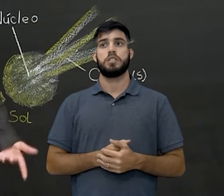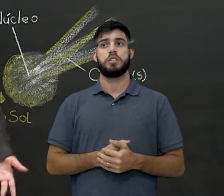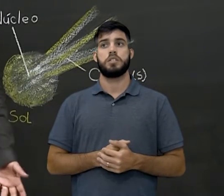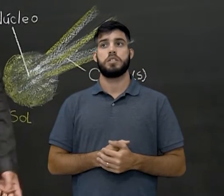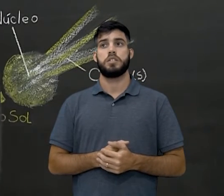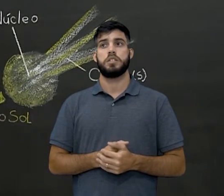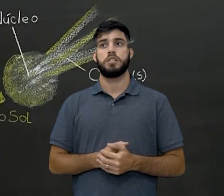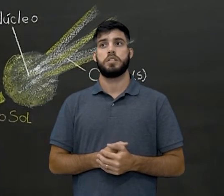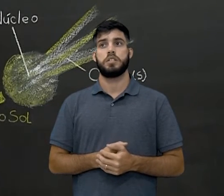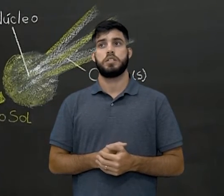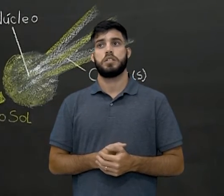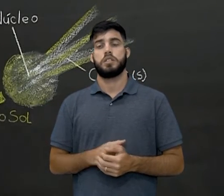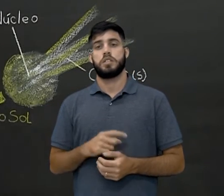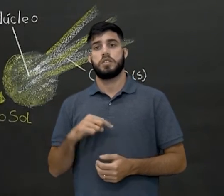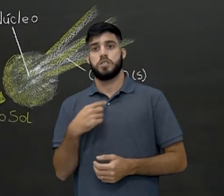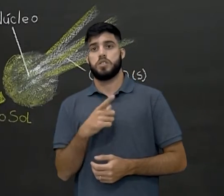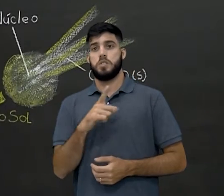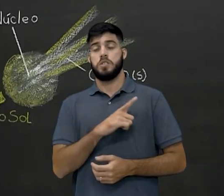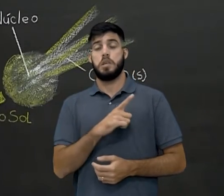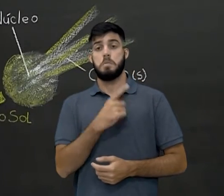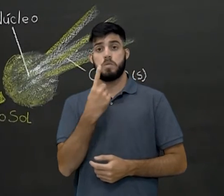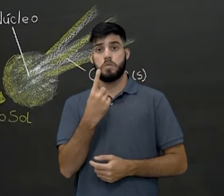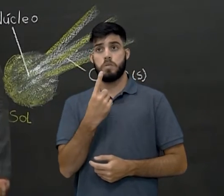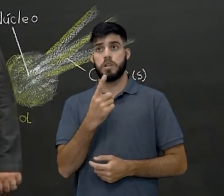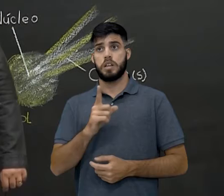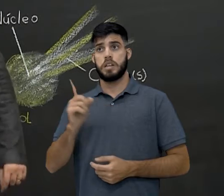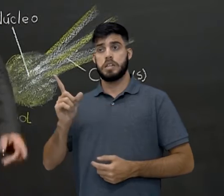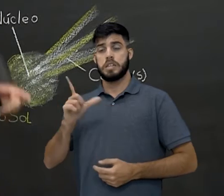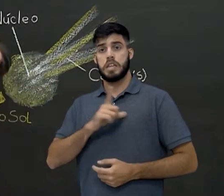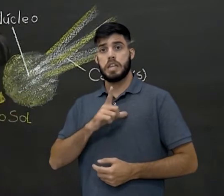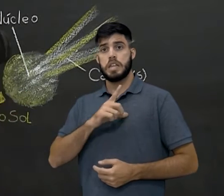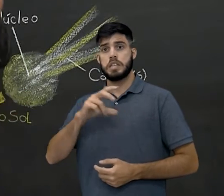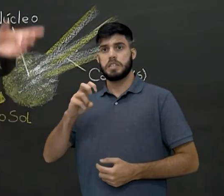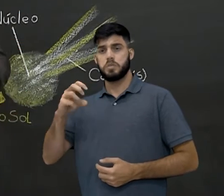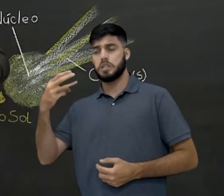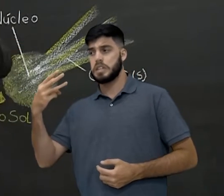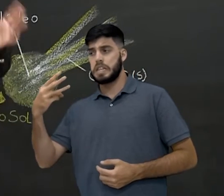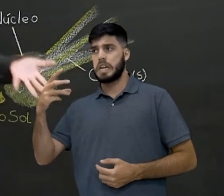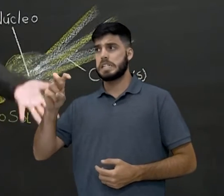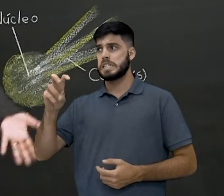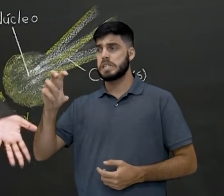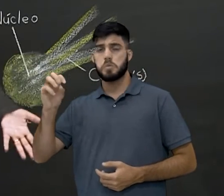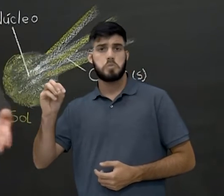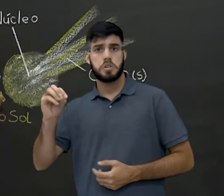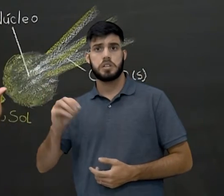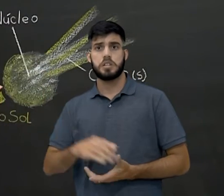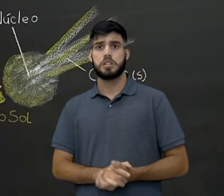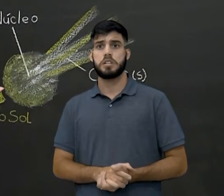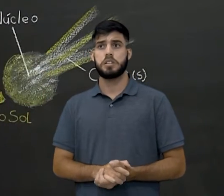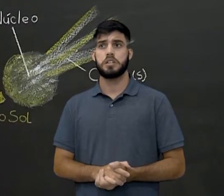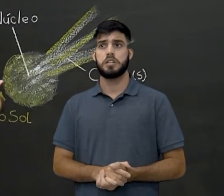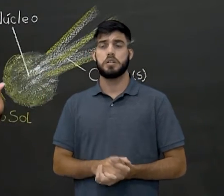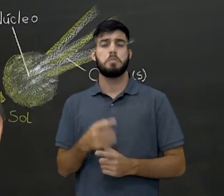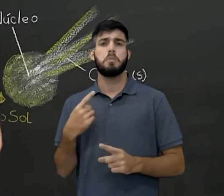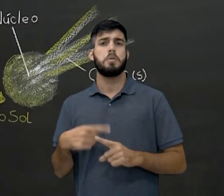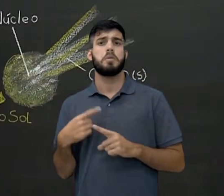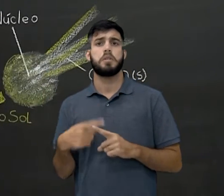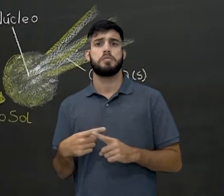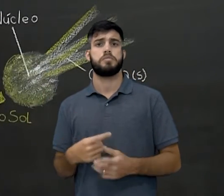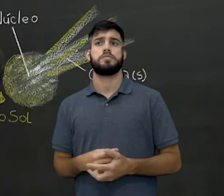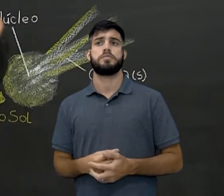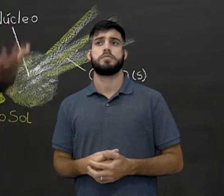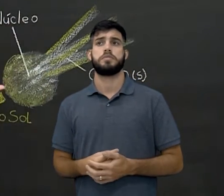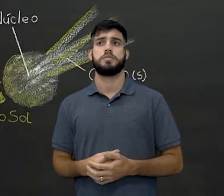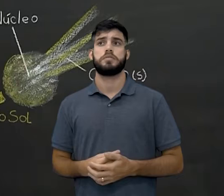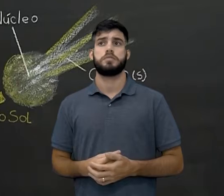não. Você fala, gente, nós temos uma e eles têm 53, 50, com possibilidade de entrar mais 10 aí, por que isso? Isso se